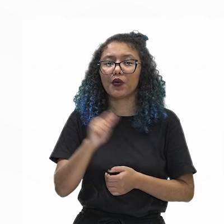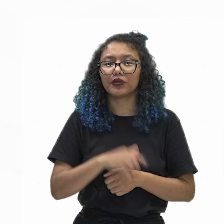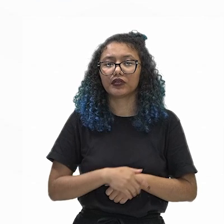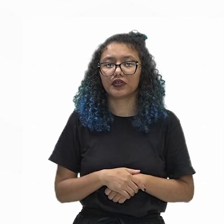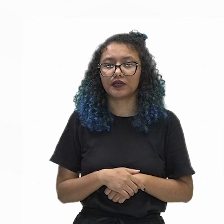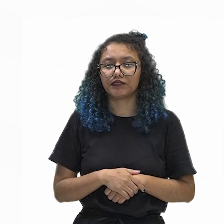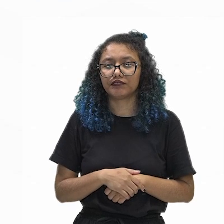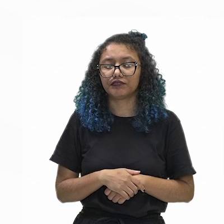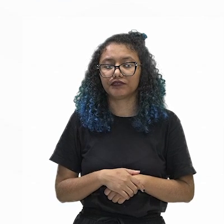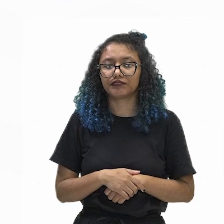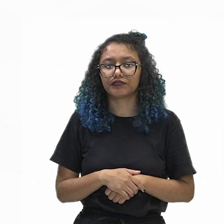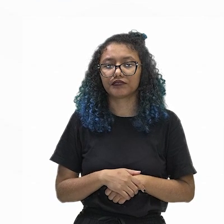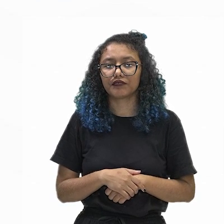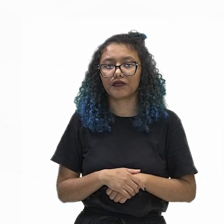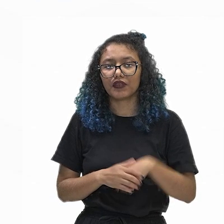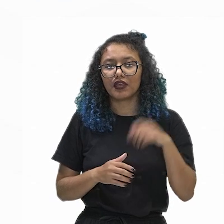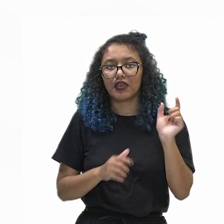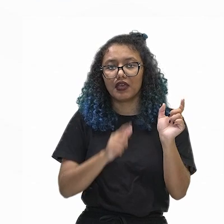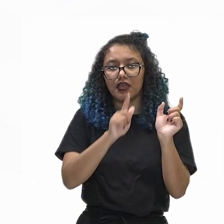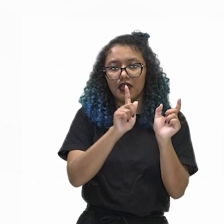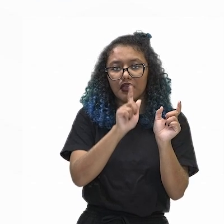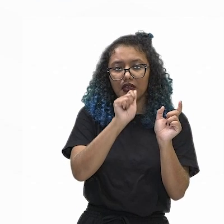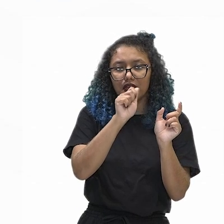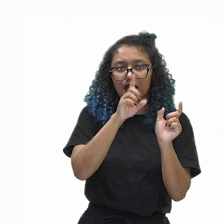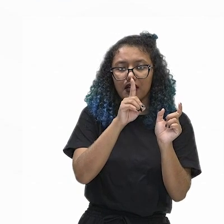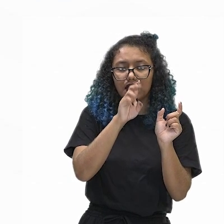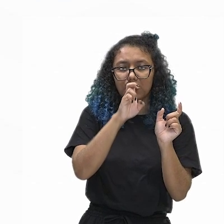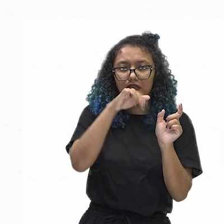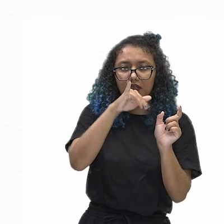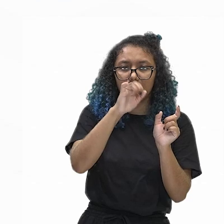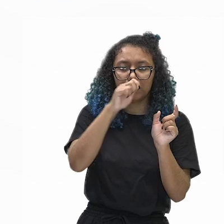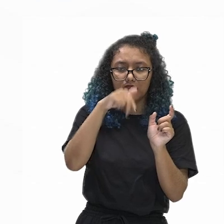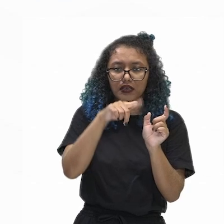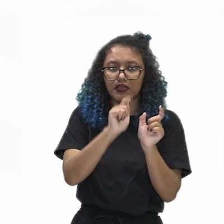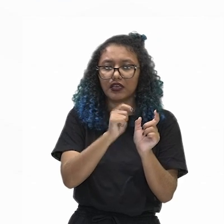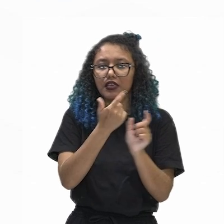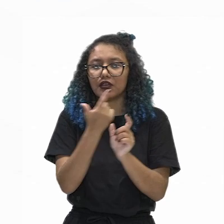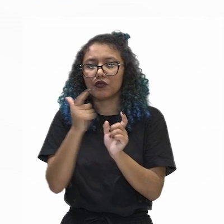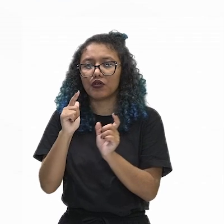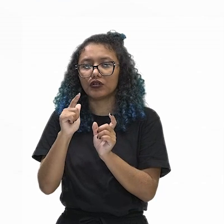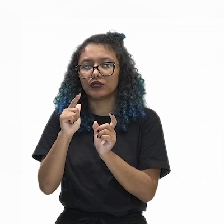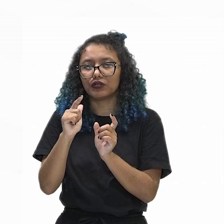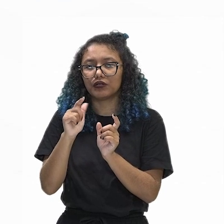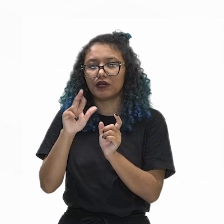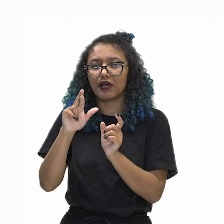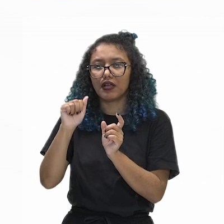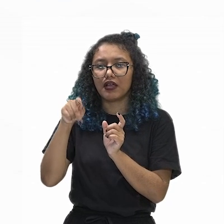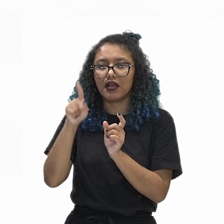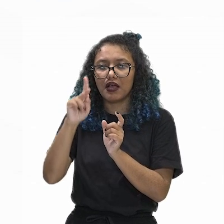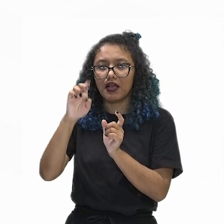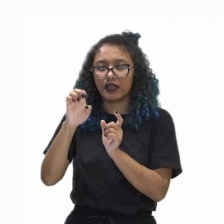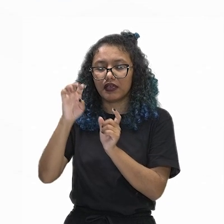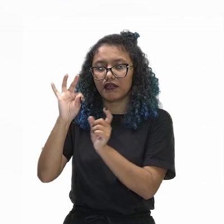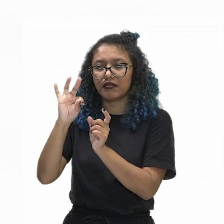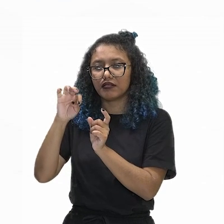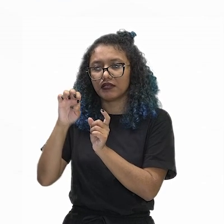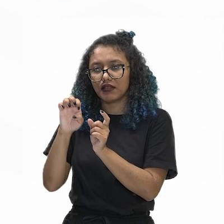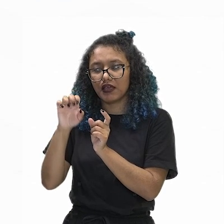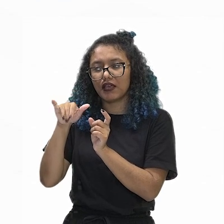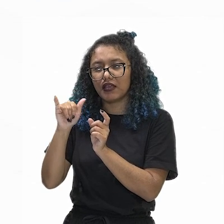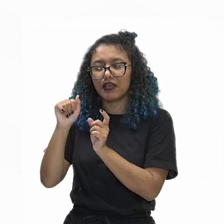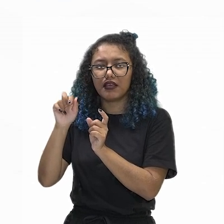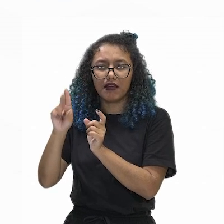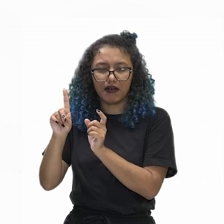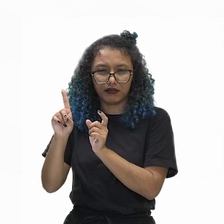expressão aí que é gardening and rake the yard, que significa a mesma coisa, só que é falada de forma